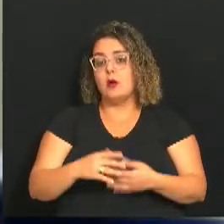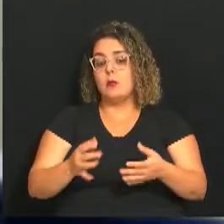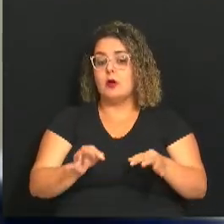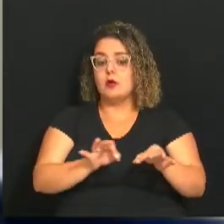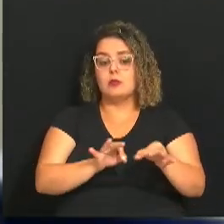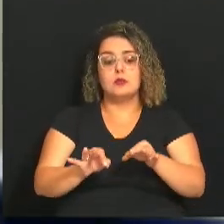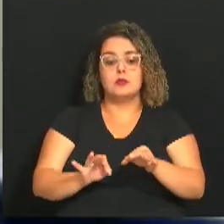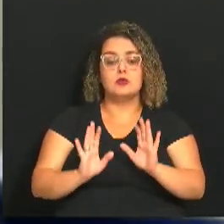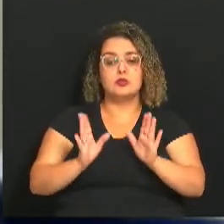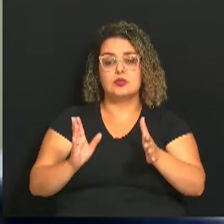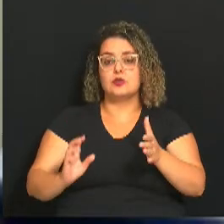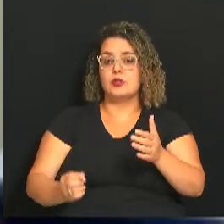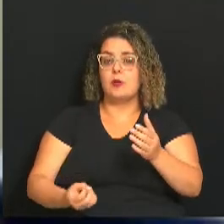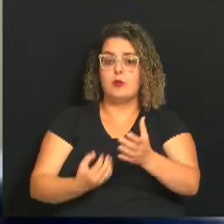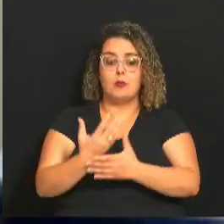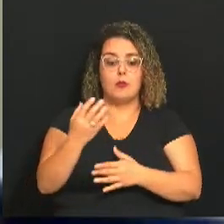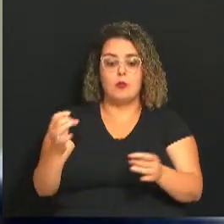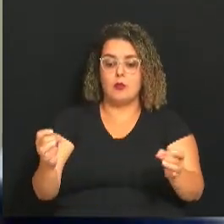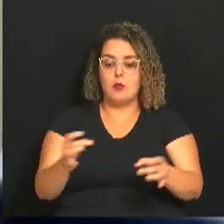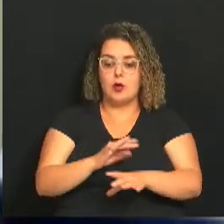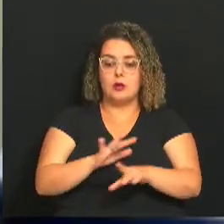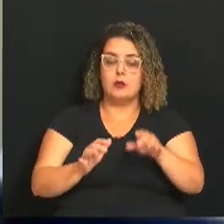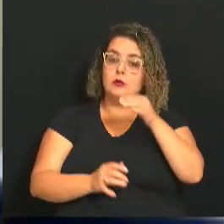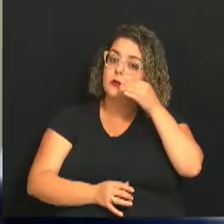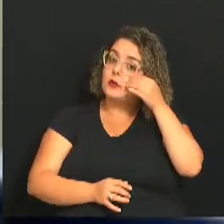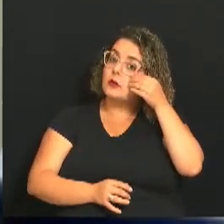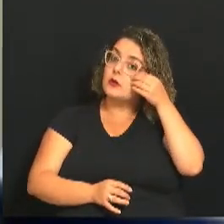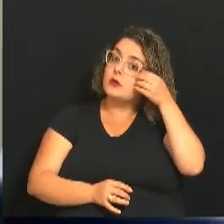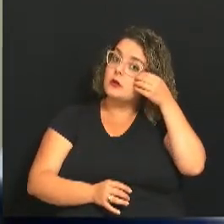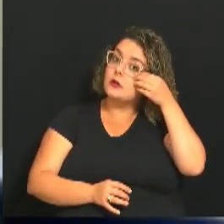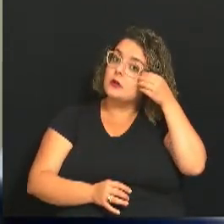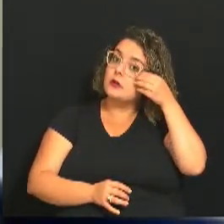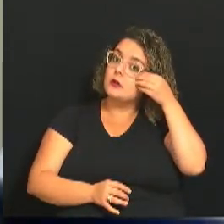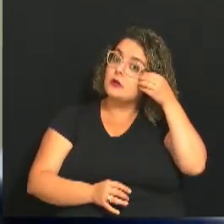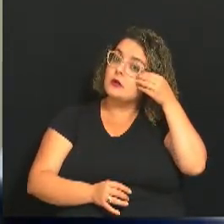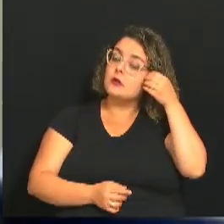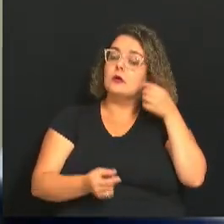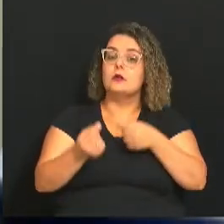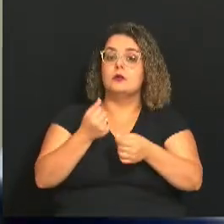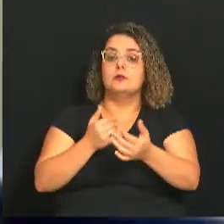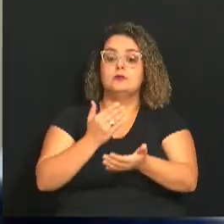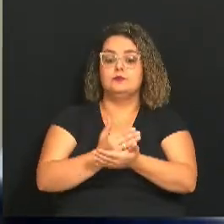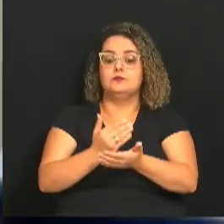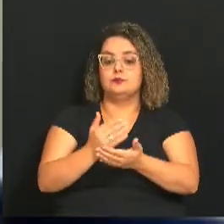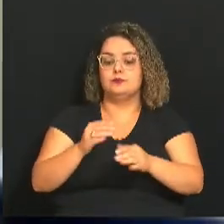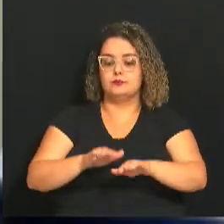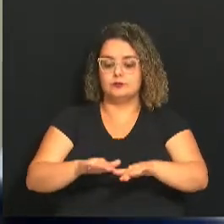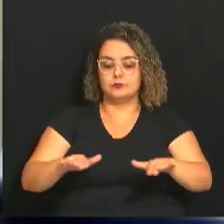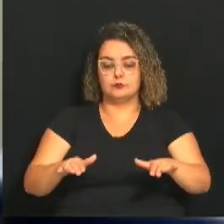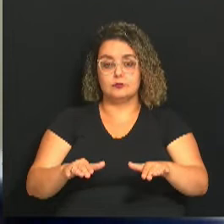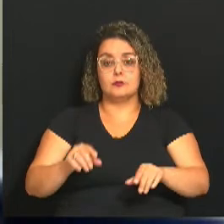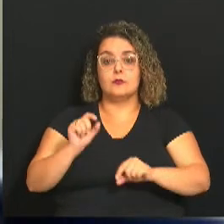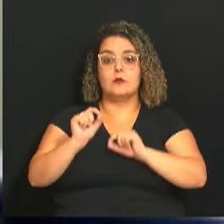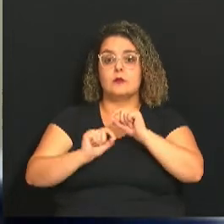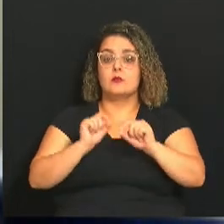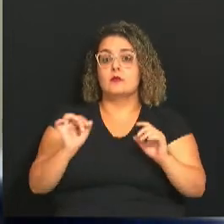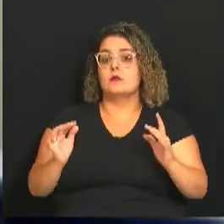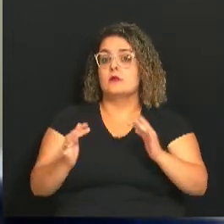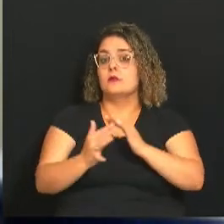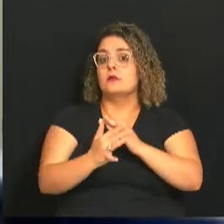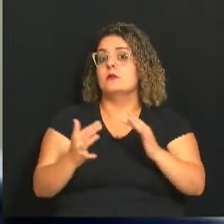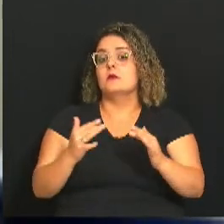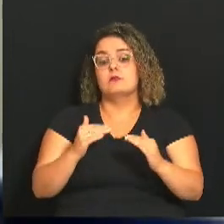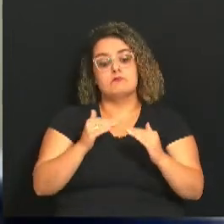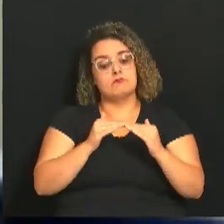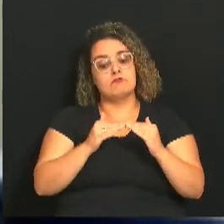do incorporador, né? De quem está fazendo o parcelamento de solo. E o que o urbanismo faz? Ele vê se está de acordo com